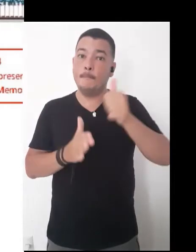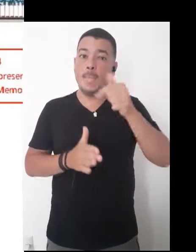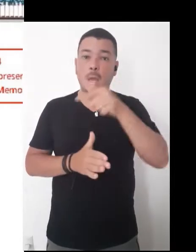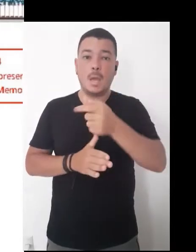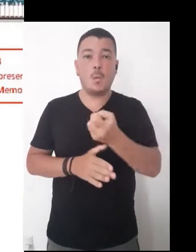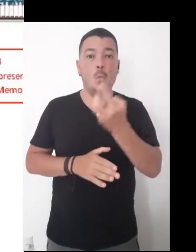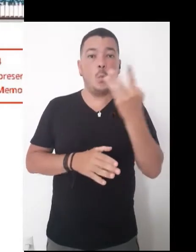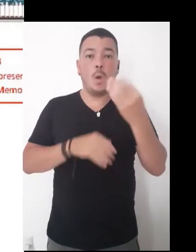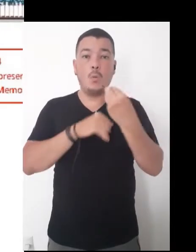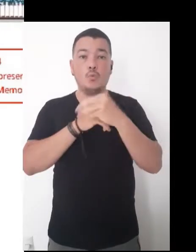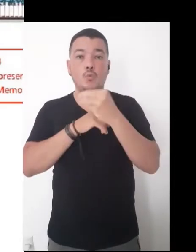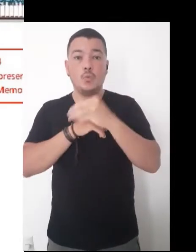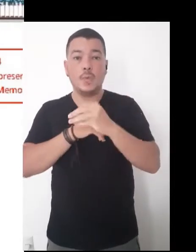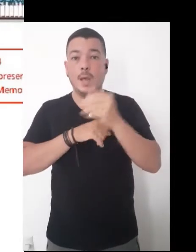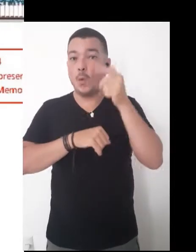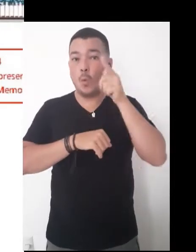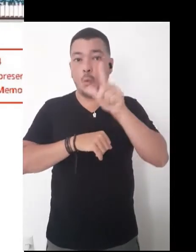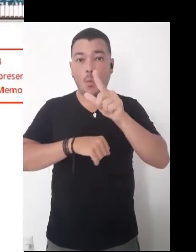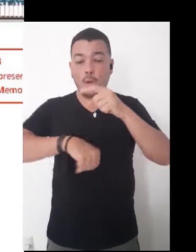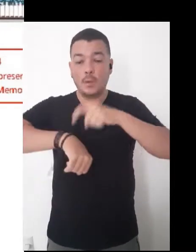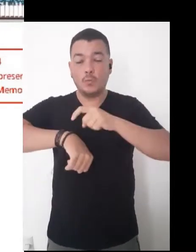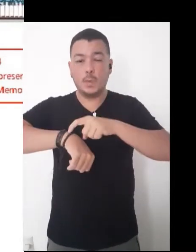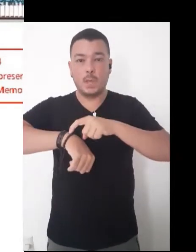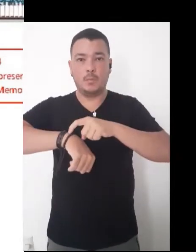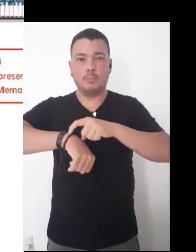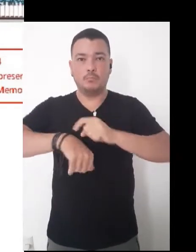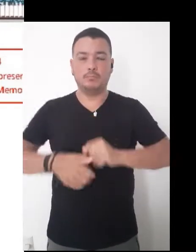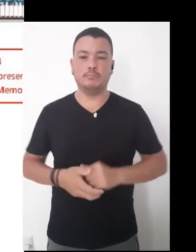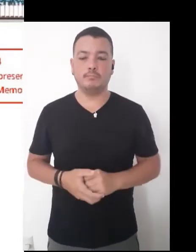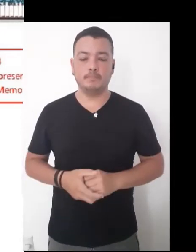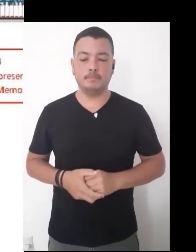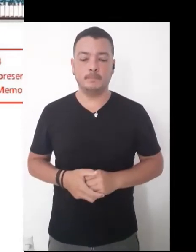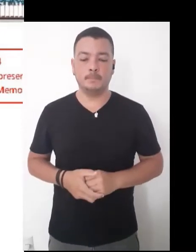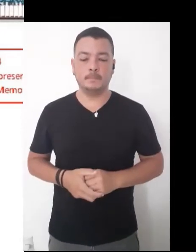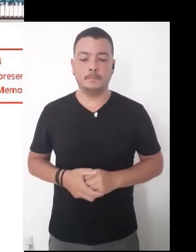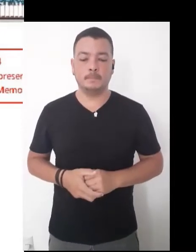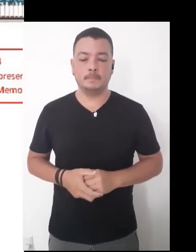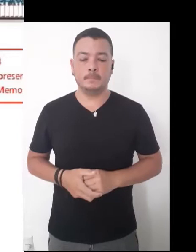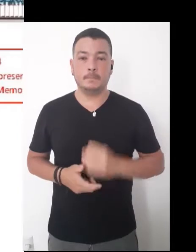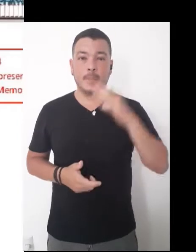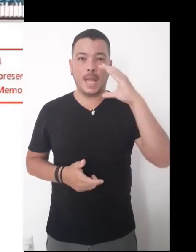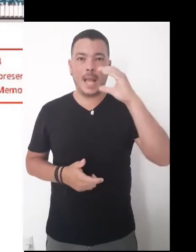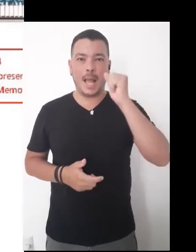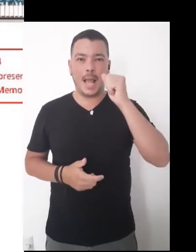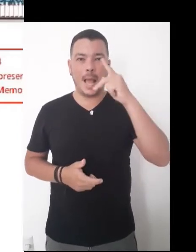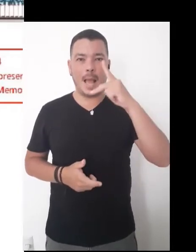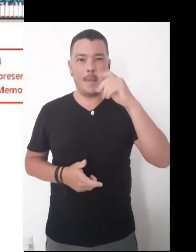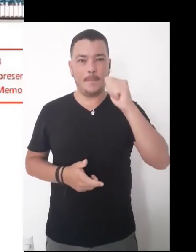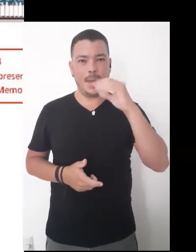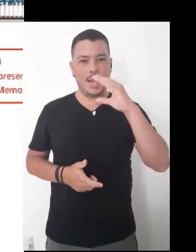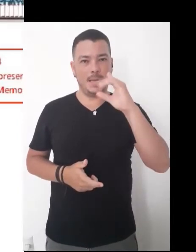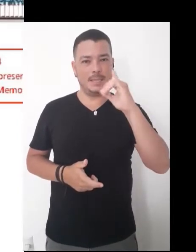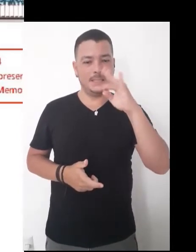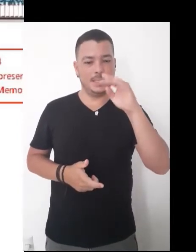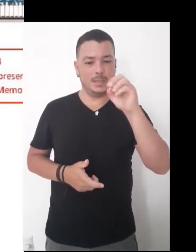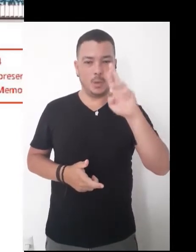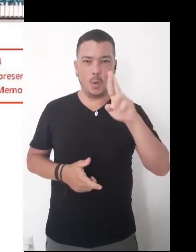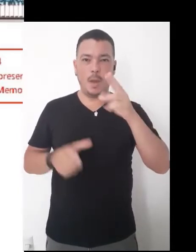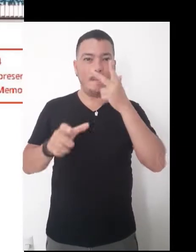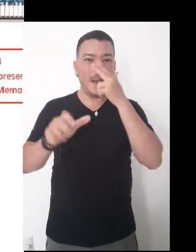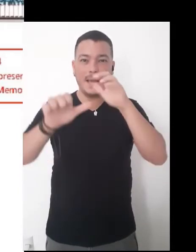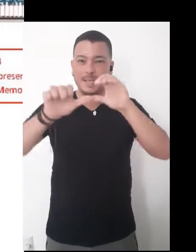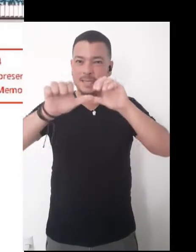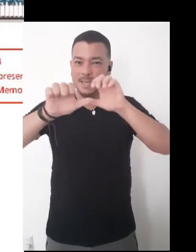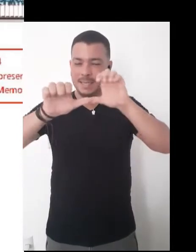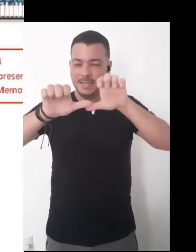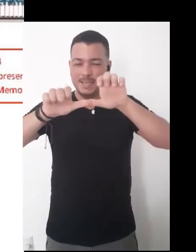dados aquela memória consegue armazenar. Então, os capacitores aqui em cima, ó, fornecem energia para essas memórias aqui embaixo. Então eu tenho 2